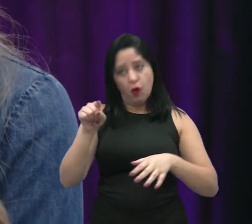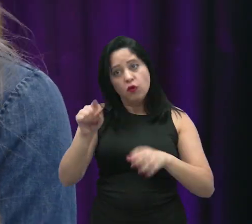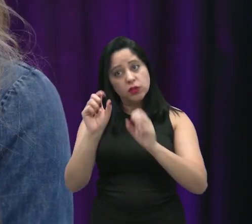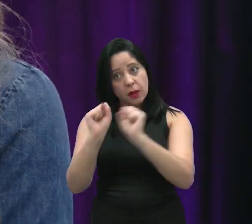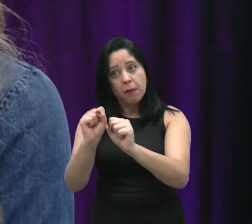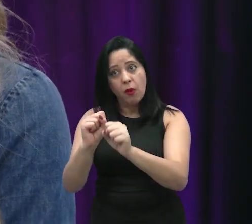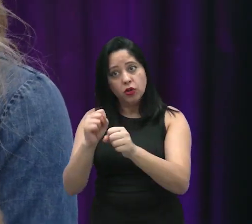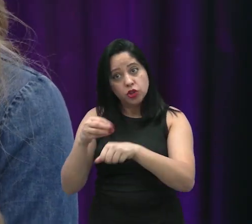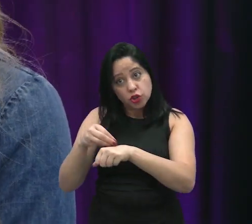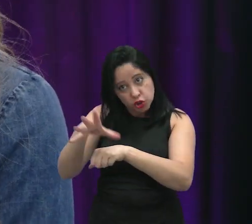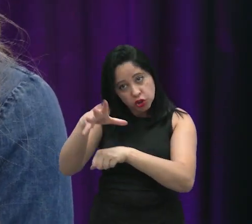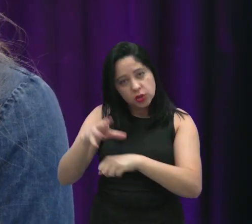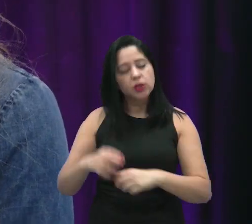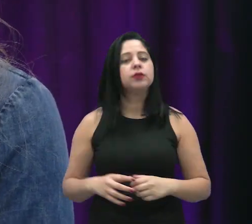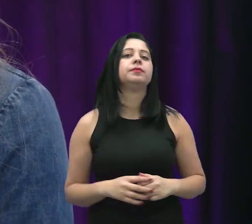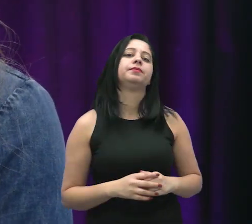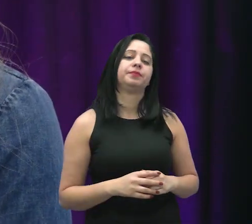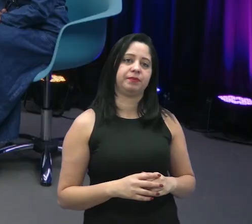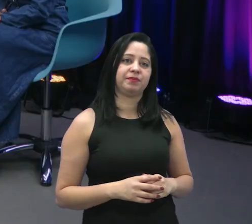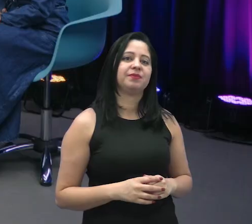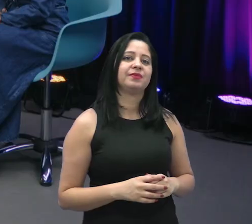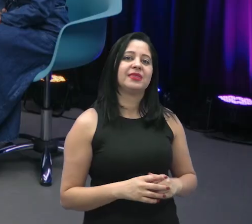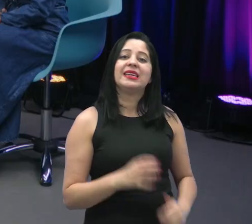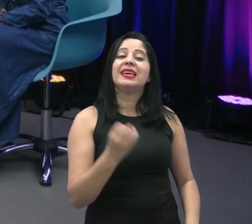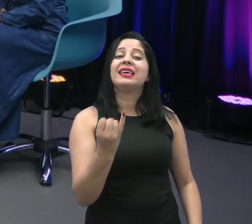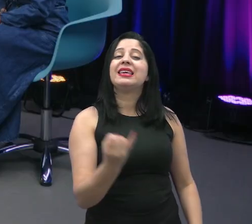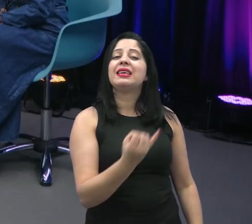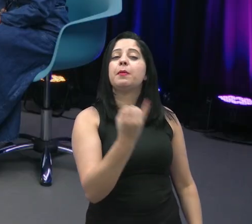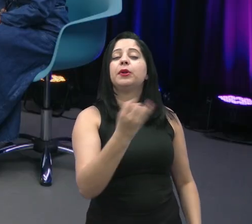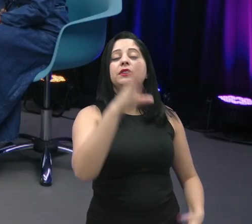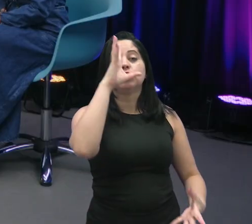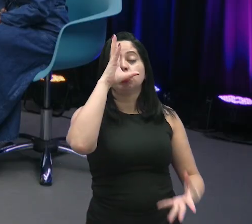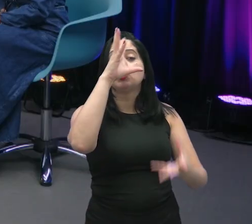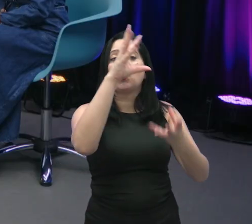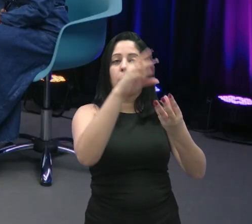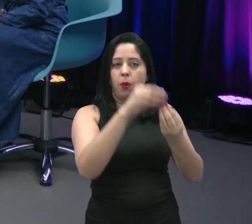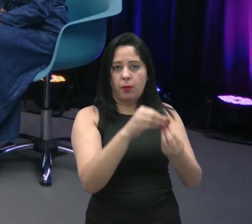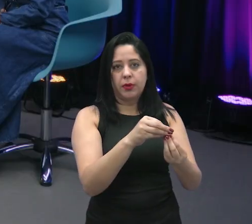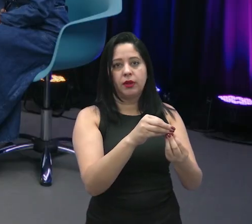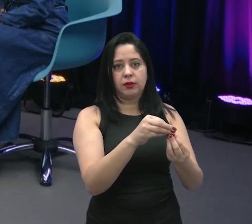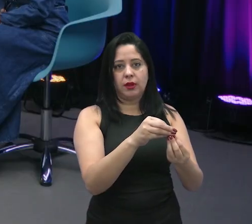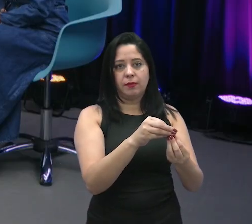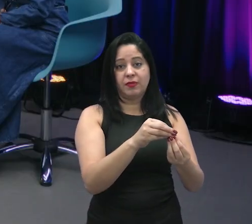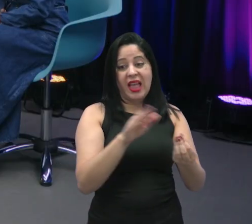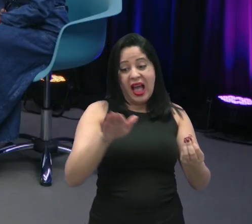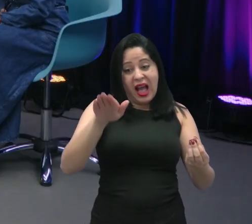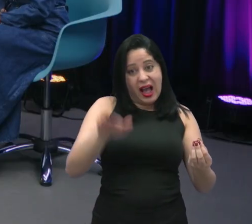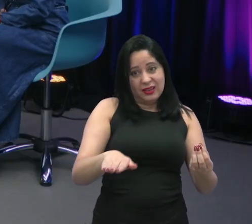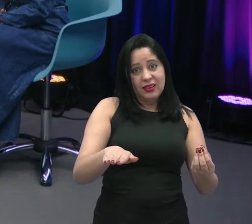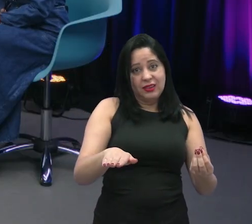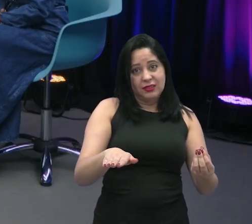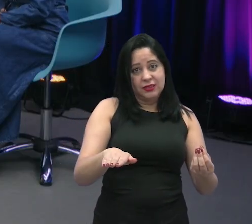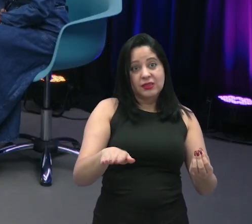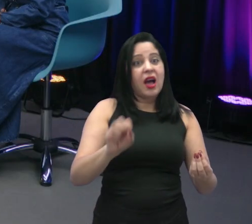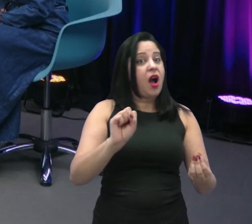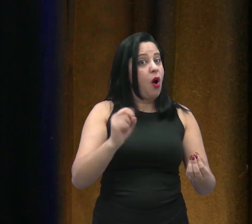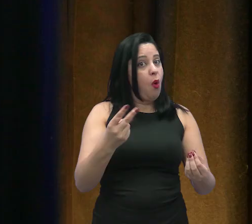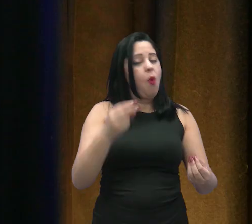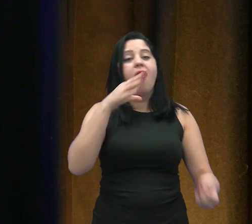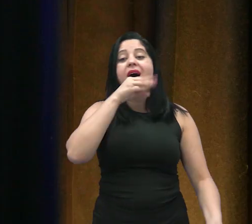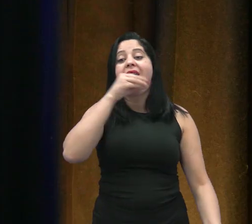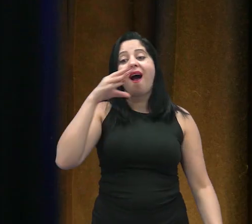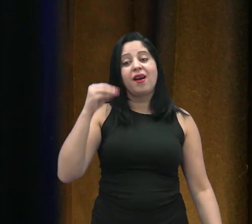O que você falaria sobre essa questão? Eu acho que é importante a gente entender que tem a criança, né, tem o adolescente que está